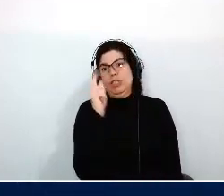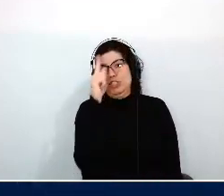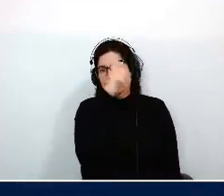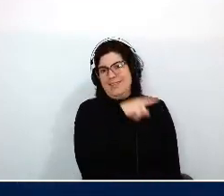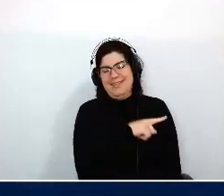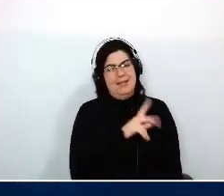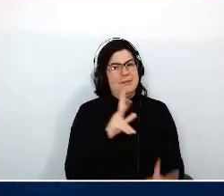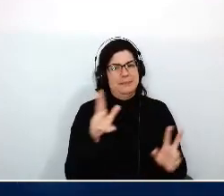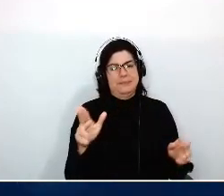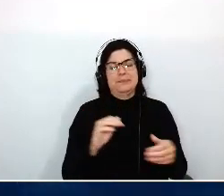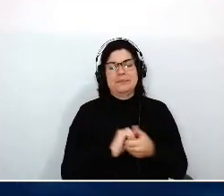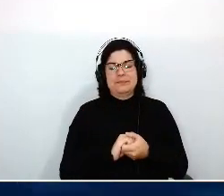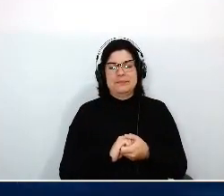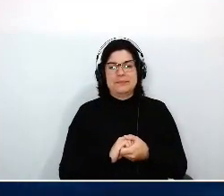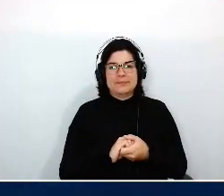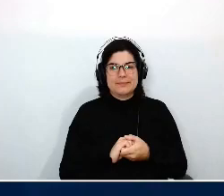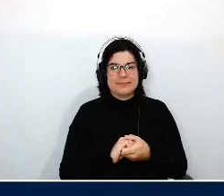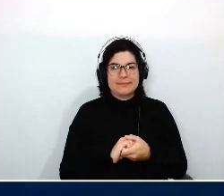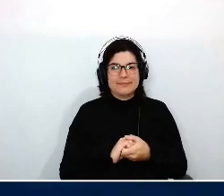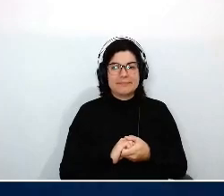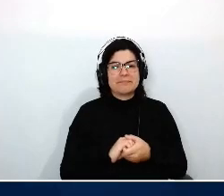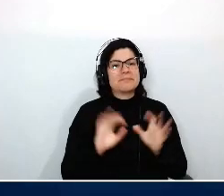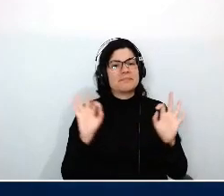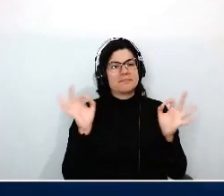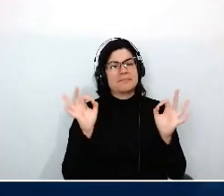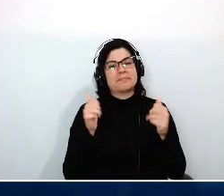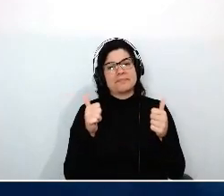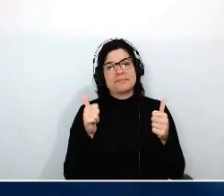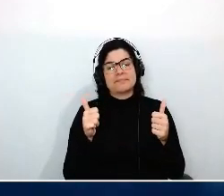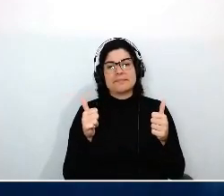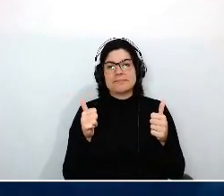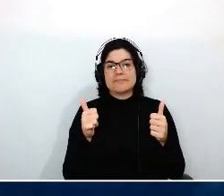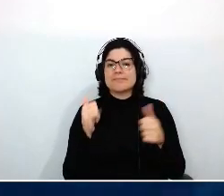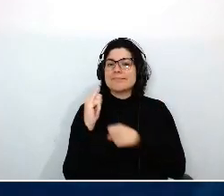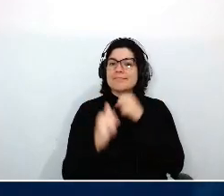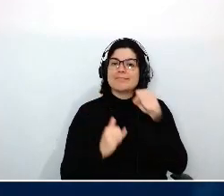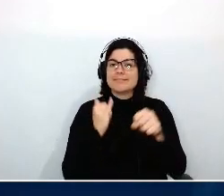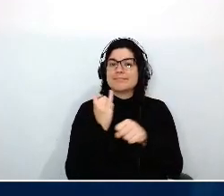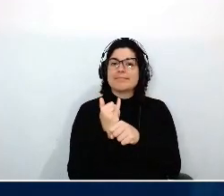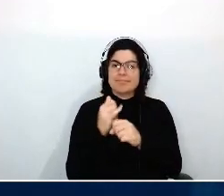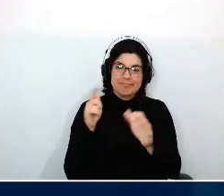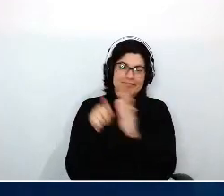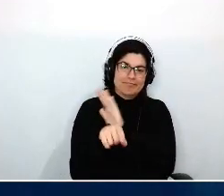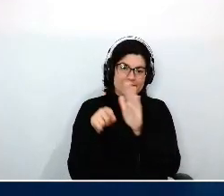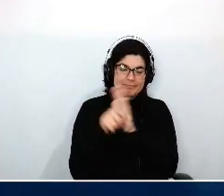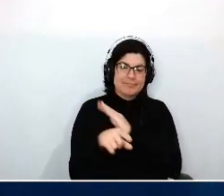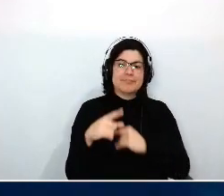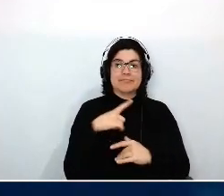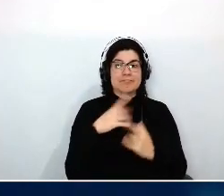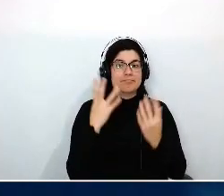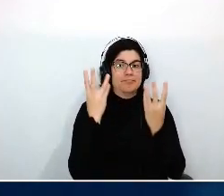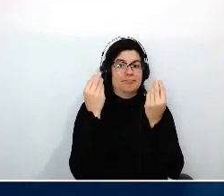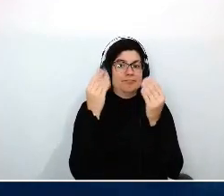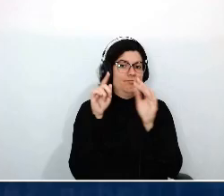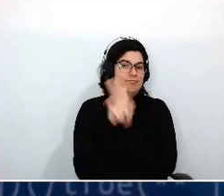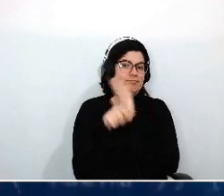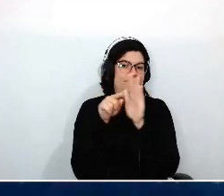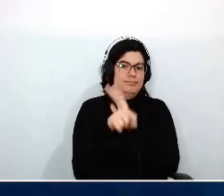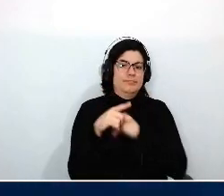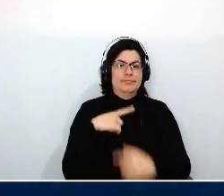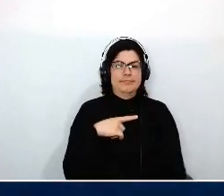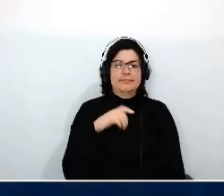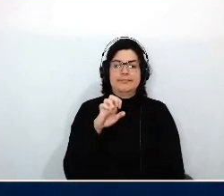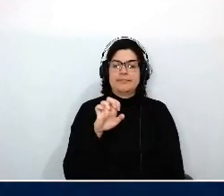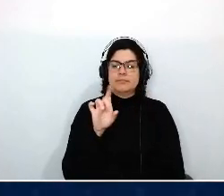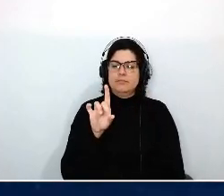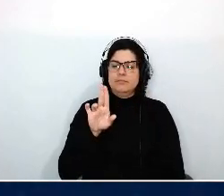vida. Show demais, show demais. Aqui, pessoal da internautas, valeu, internautas, mandaram perguntas, muitas perguntas para você. Eduardo